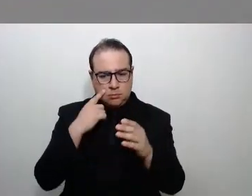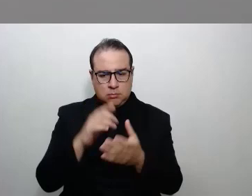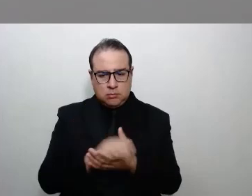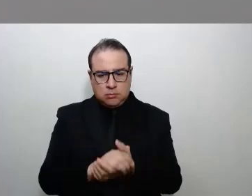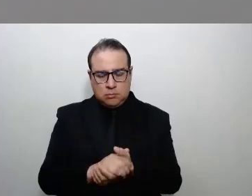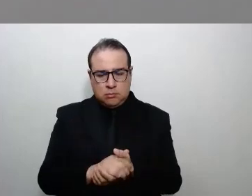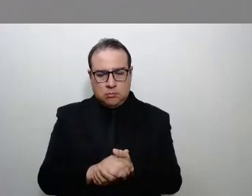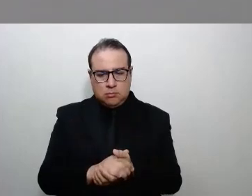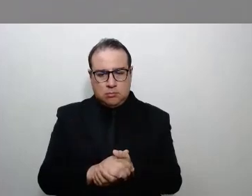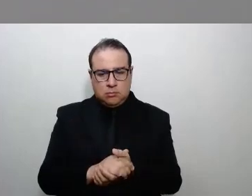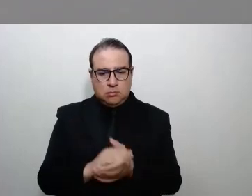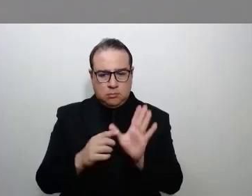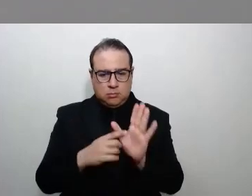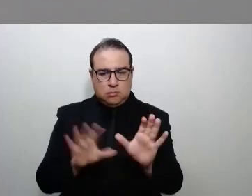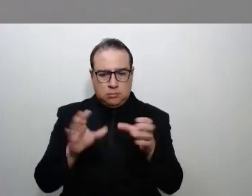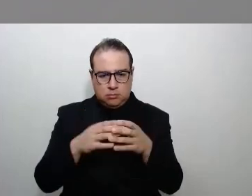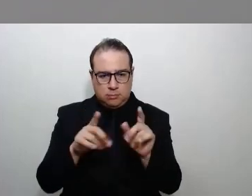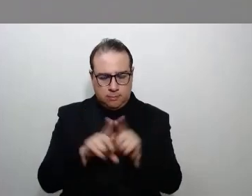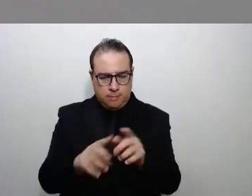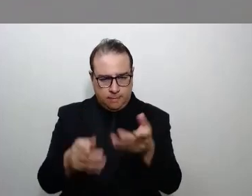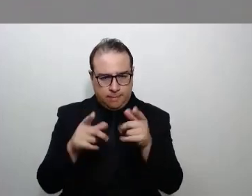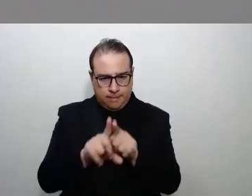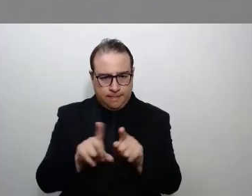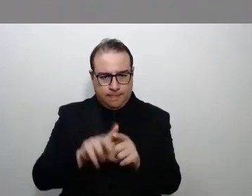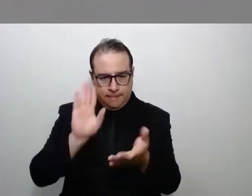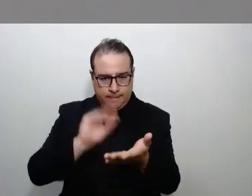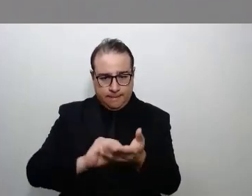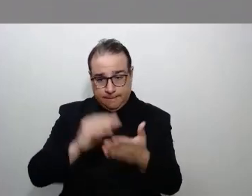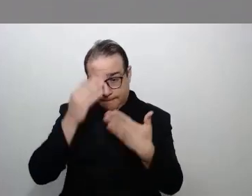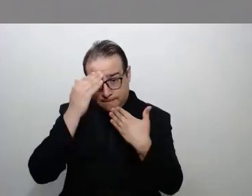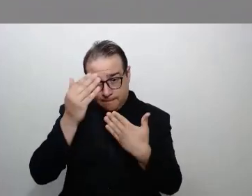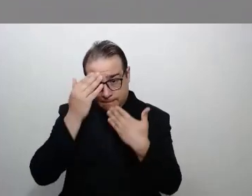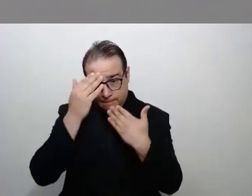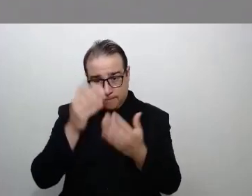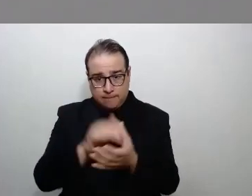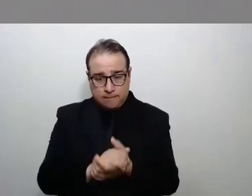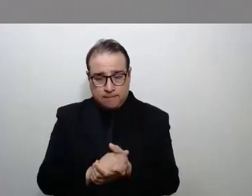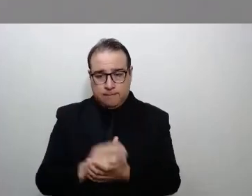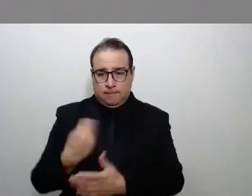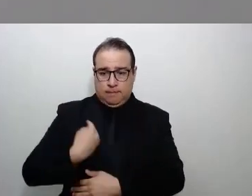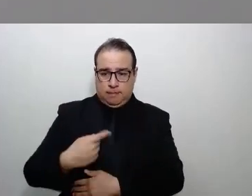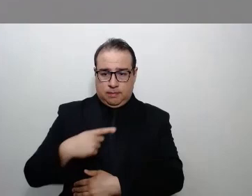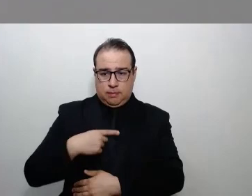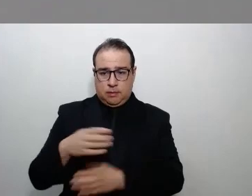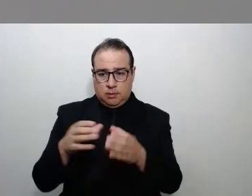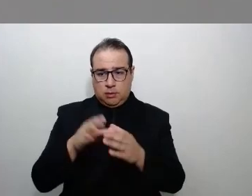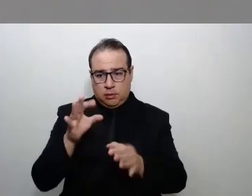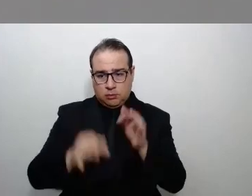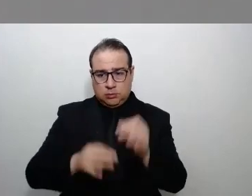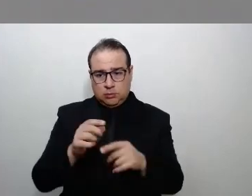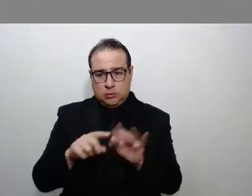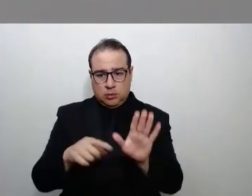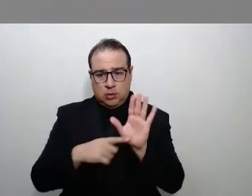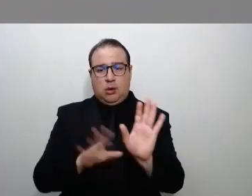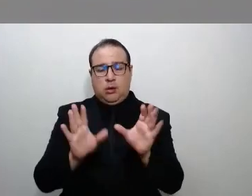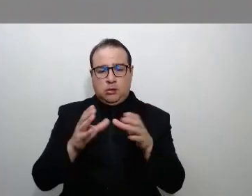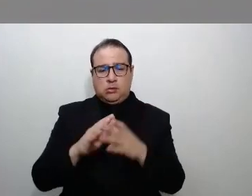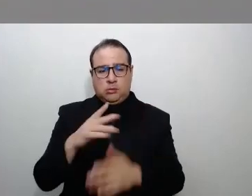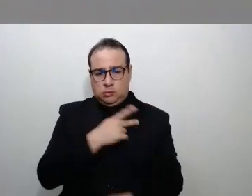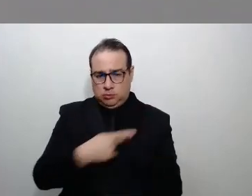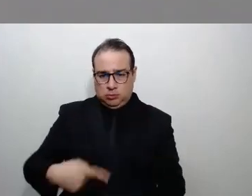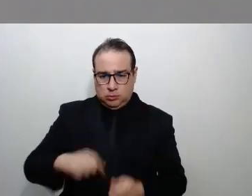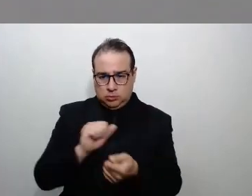desta corte queremos também registrar e agradecer a presença dos juízes auxiliares da presidência